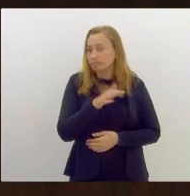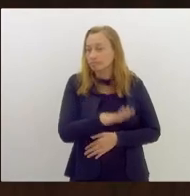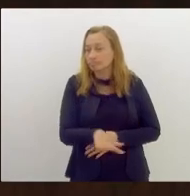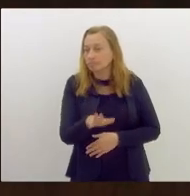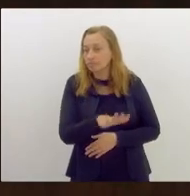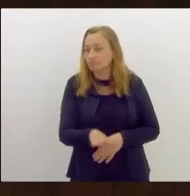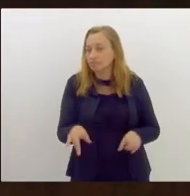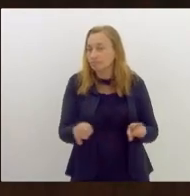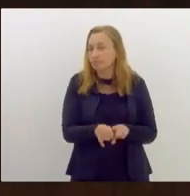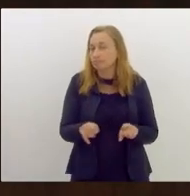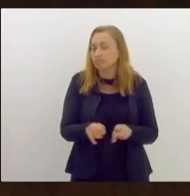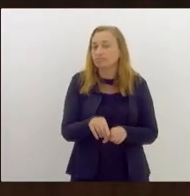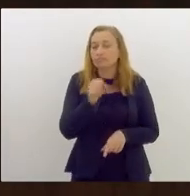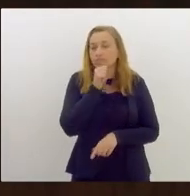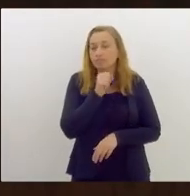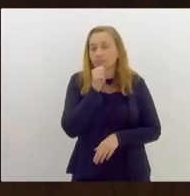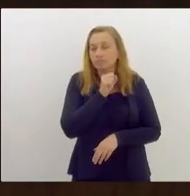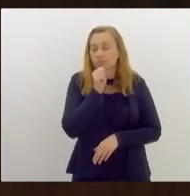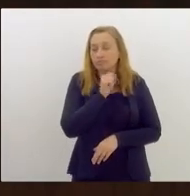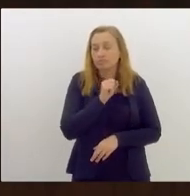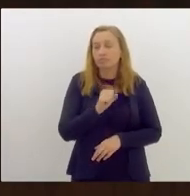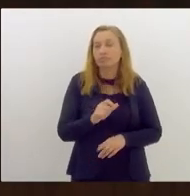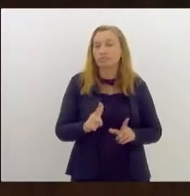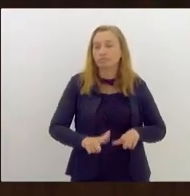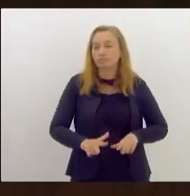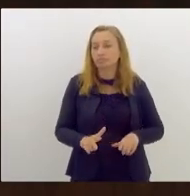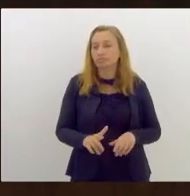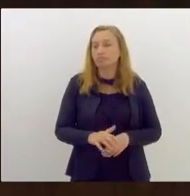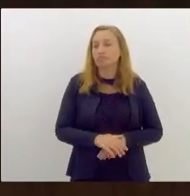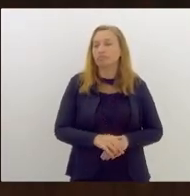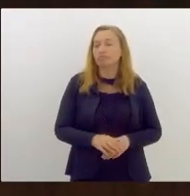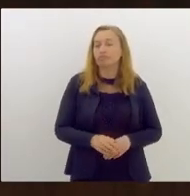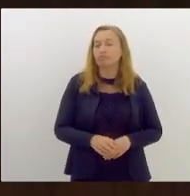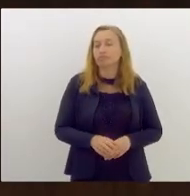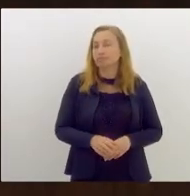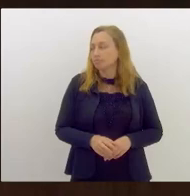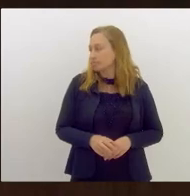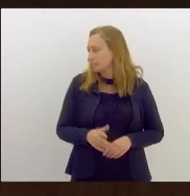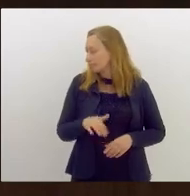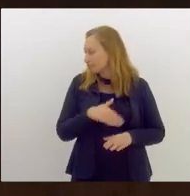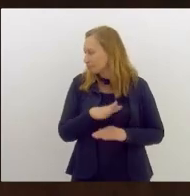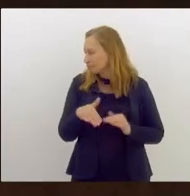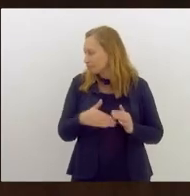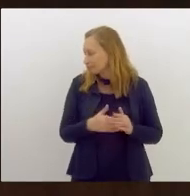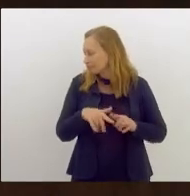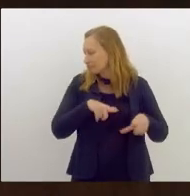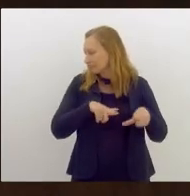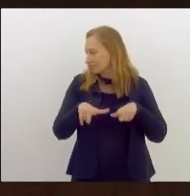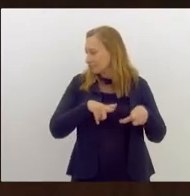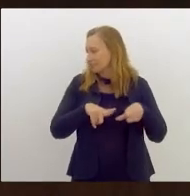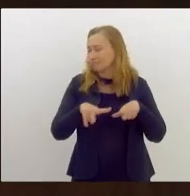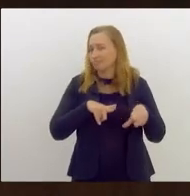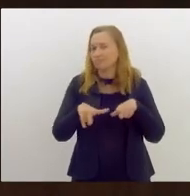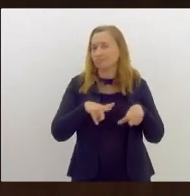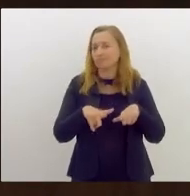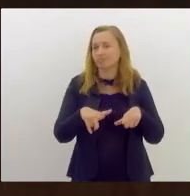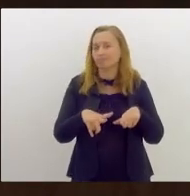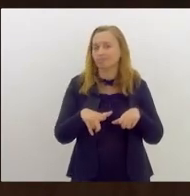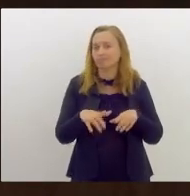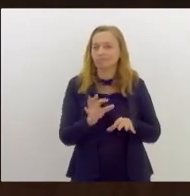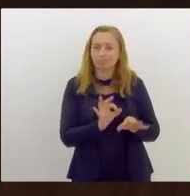também idosos na ocupação então Sem dúvida nenhuma todo o trabalho não só de